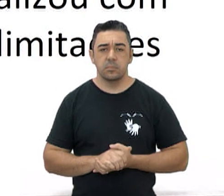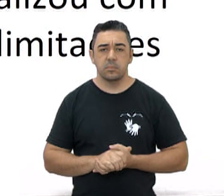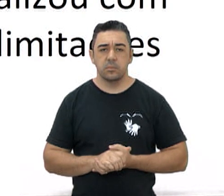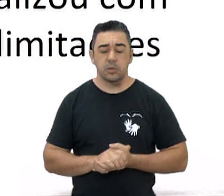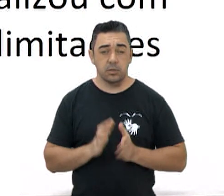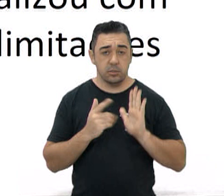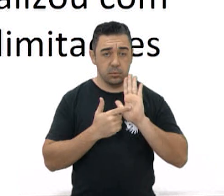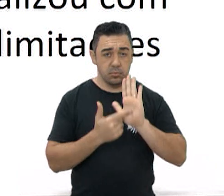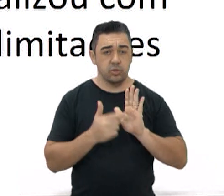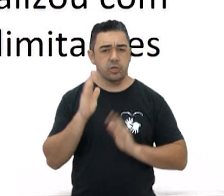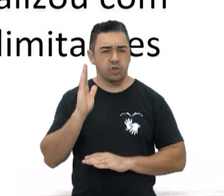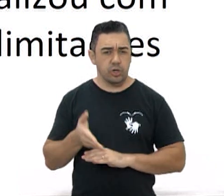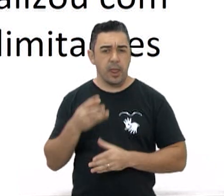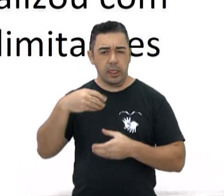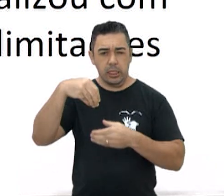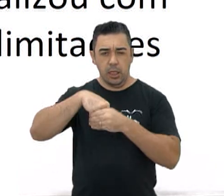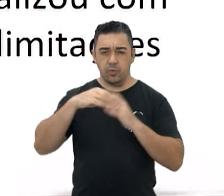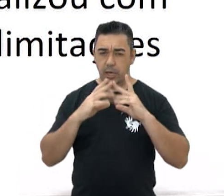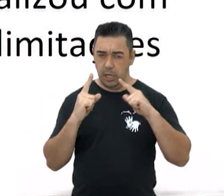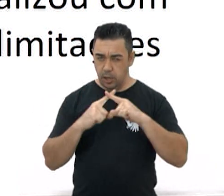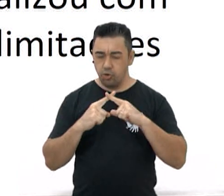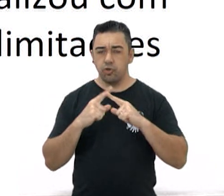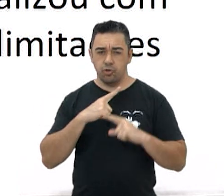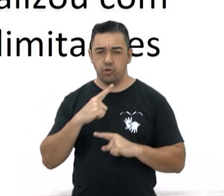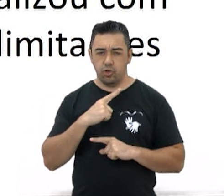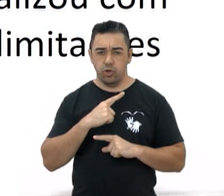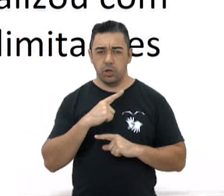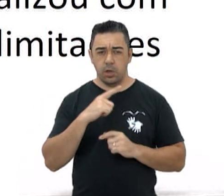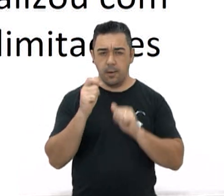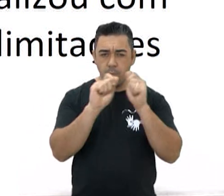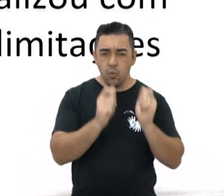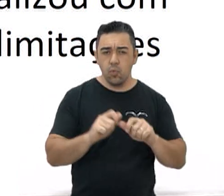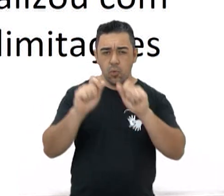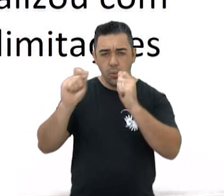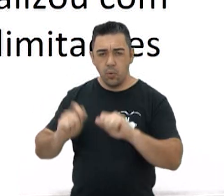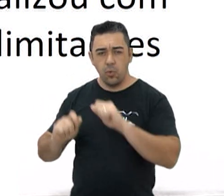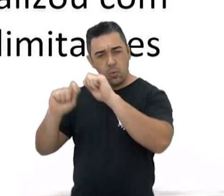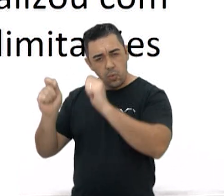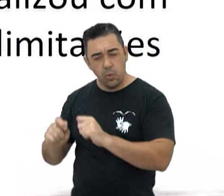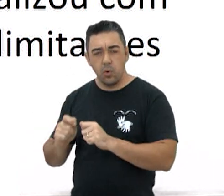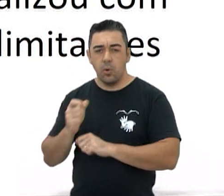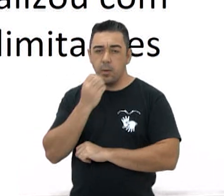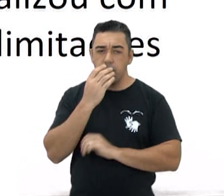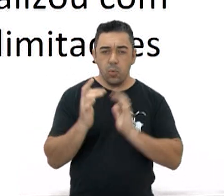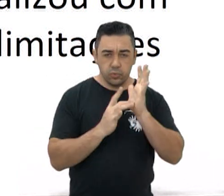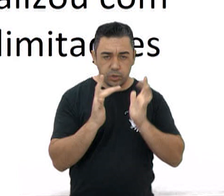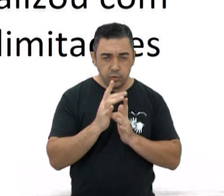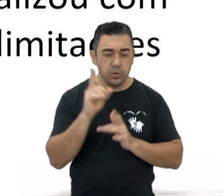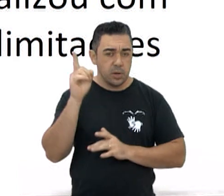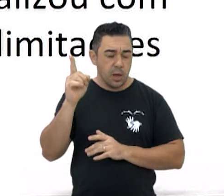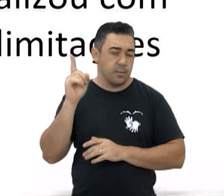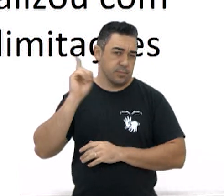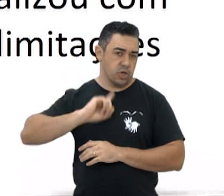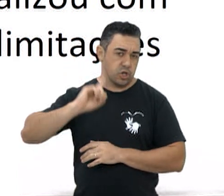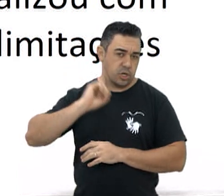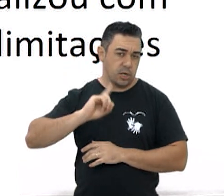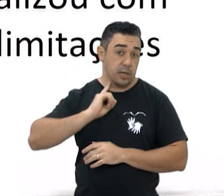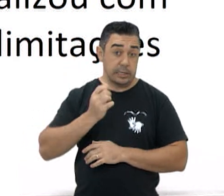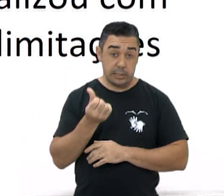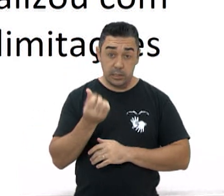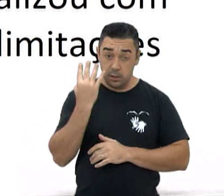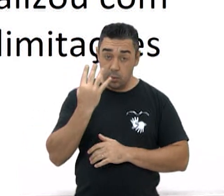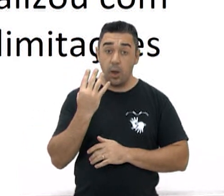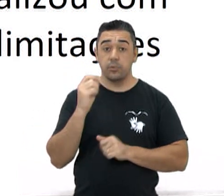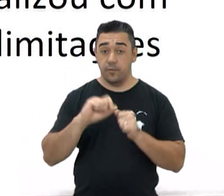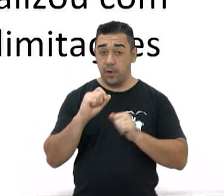Eu mostrei as imagens de dentro da igreja de Bom Jesus do Matozinho, em Congonhas, Minas Gerais, 64 imagens